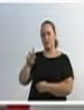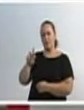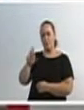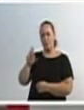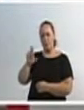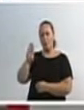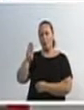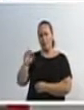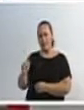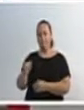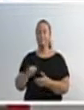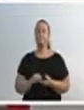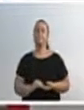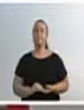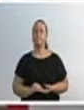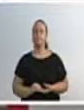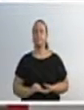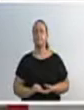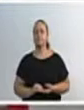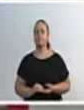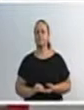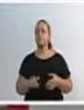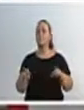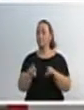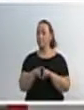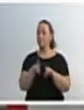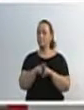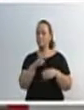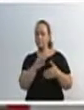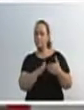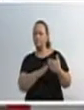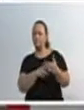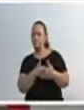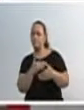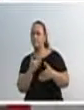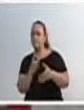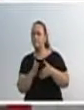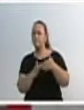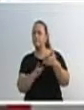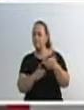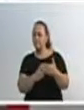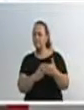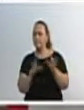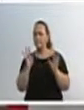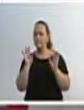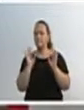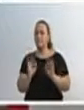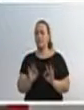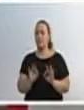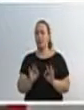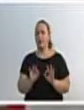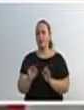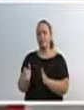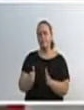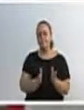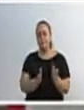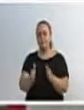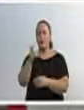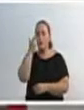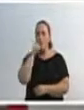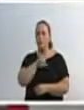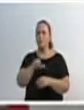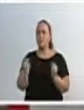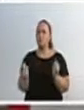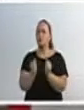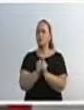e fizemos também todo o processo de viabilizar, junto ao governo